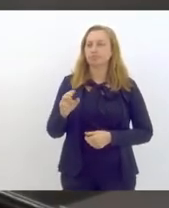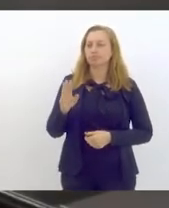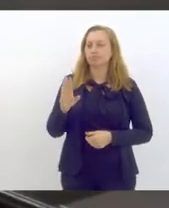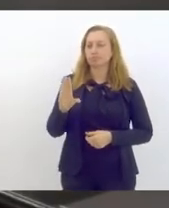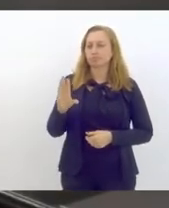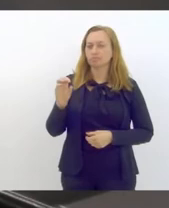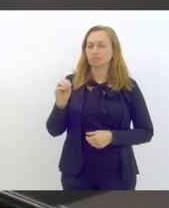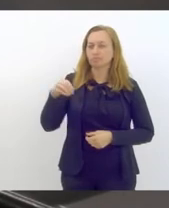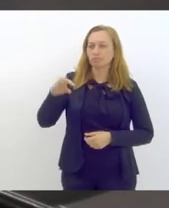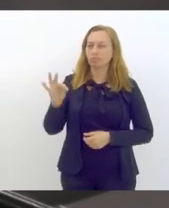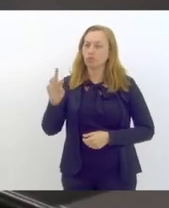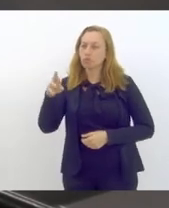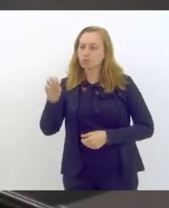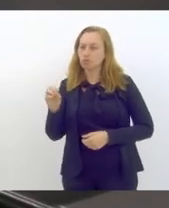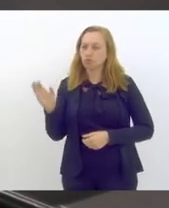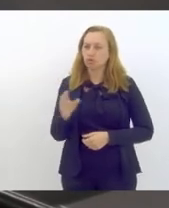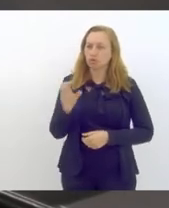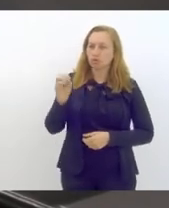feito para hortas